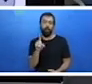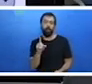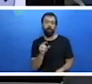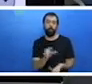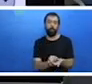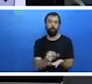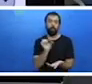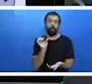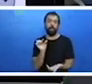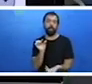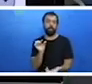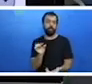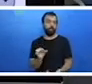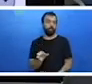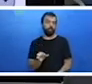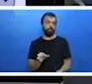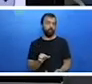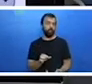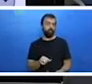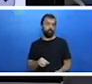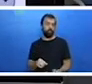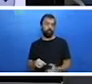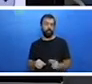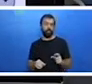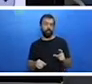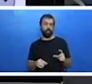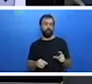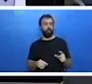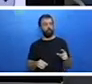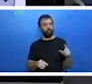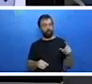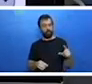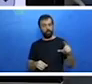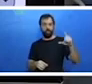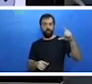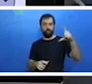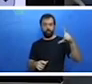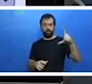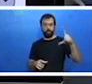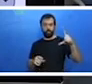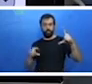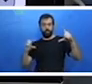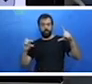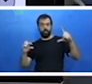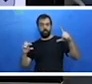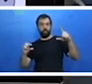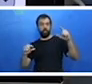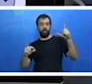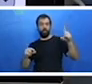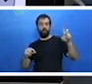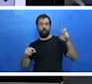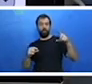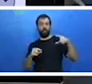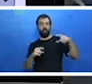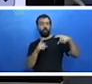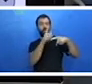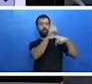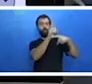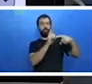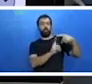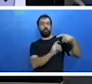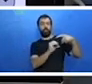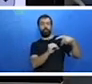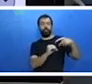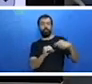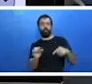maior? Quem pegou 1/10 ou quem pegou 1/100? Quando eu dividi por 10 ou quando eu